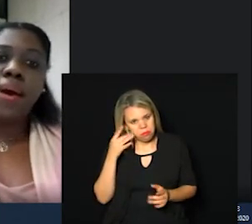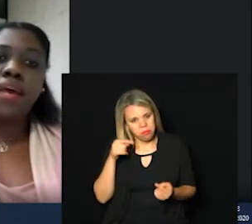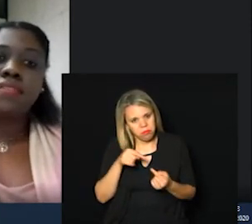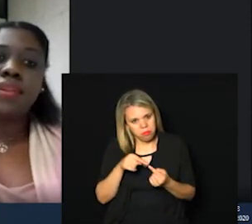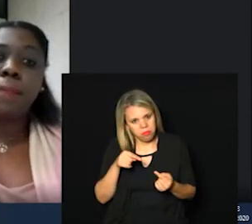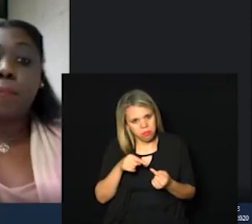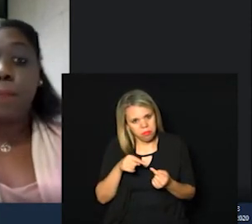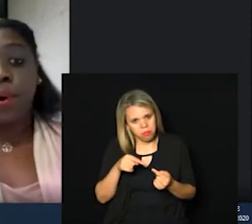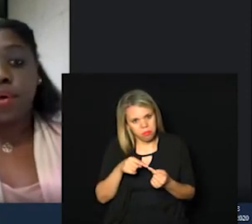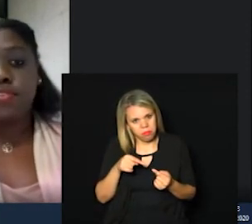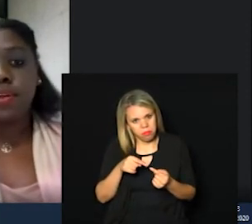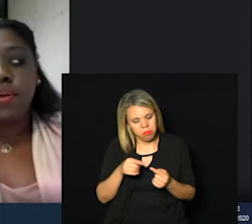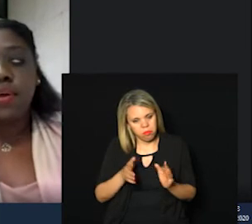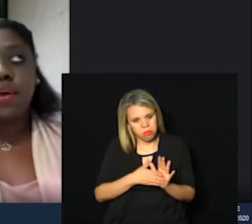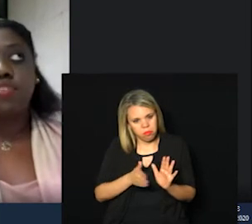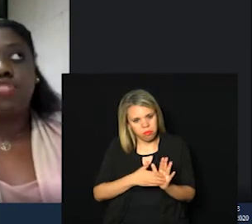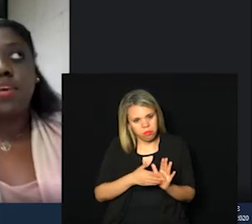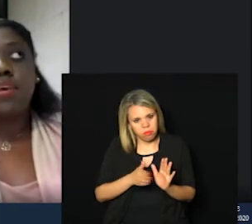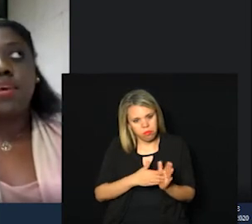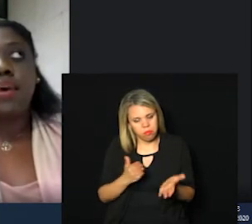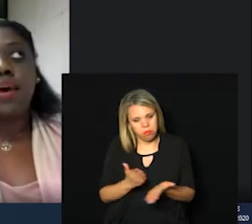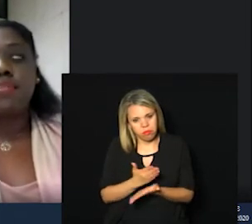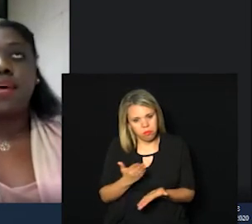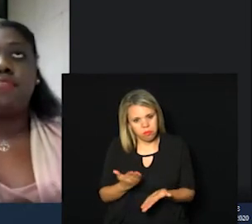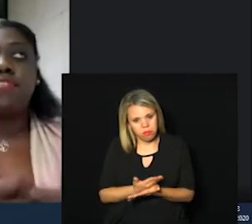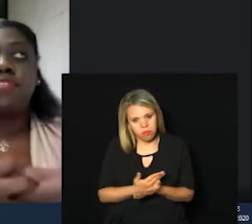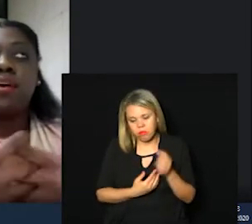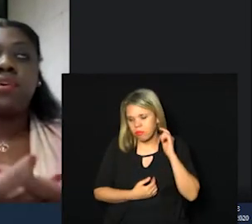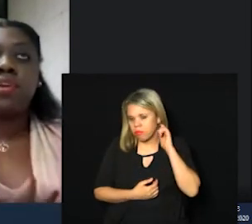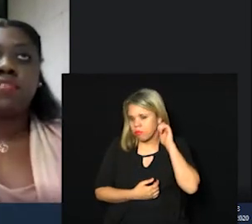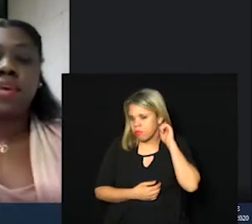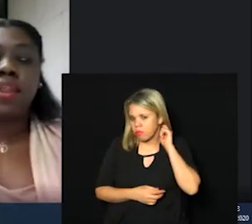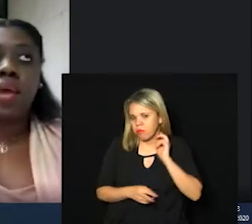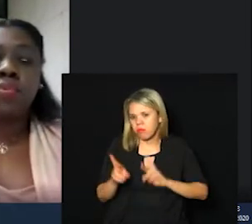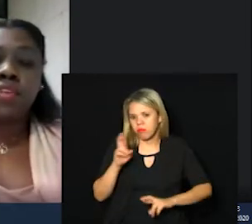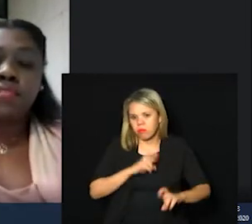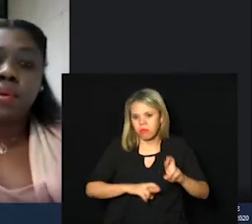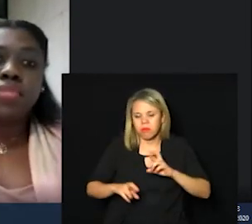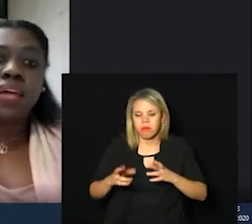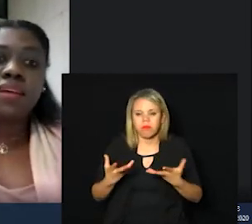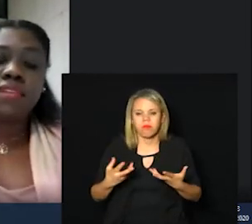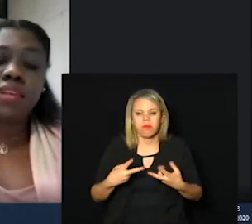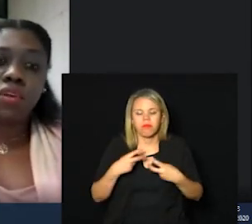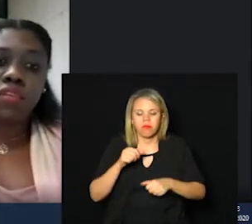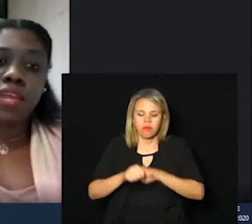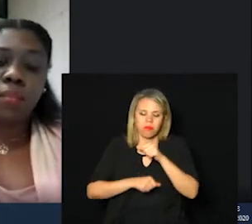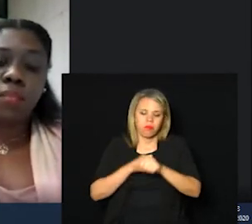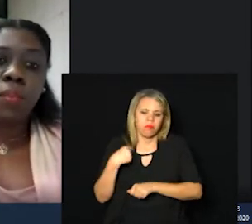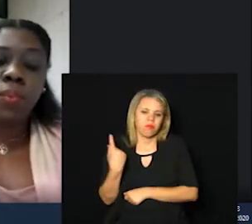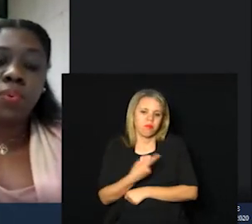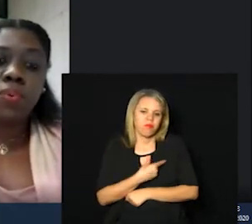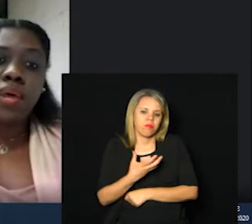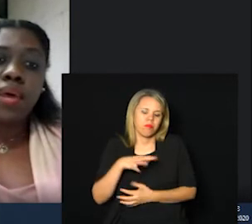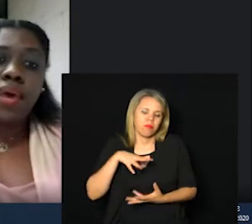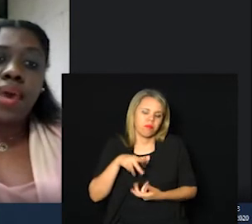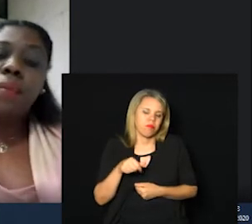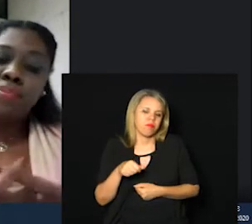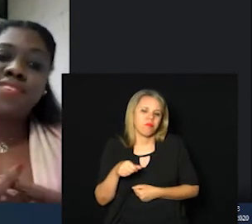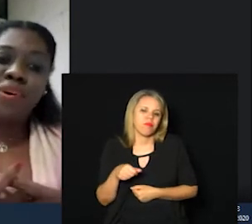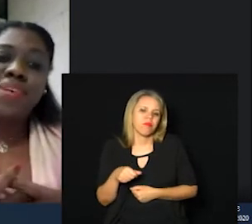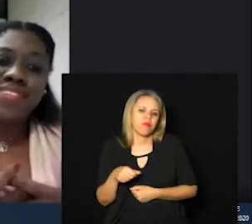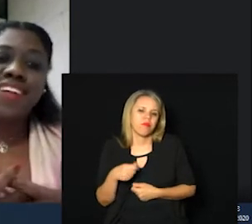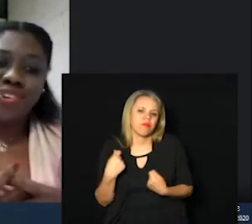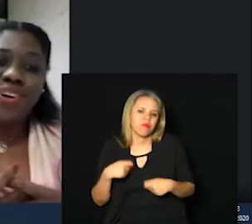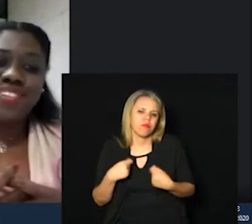muito mais na proposta de que essa revisão que nós queremos e essa mudança que nós queremos no mundo, ela